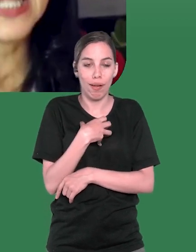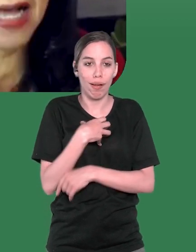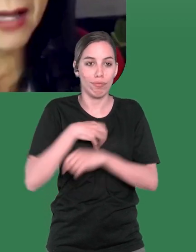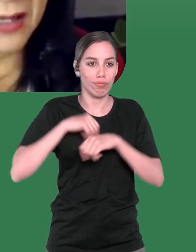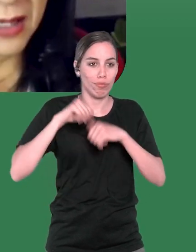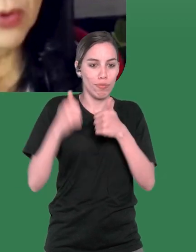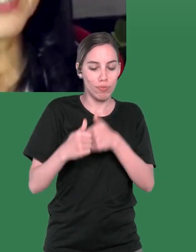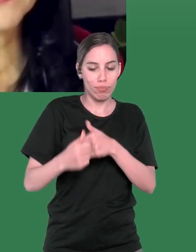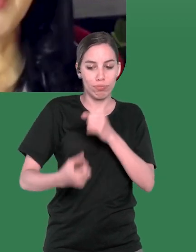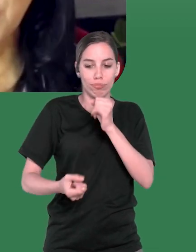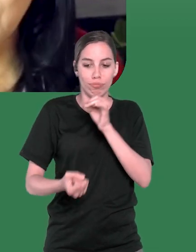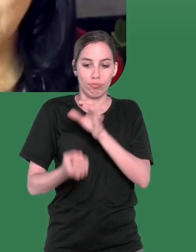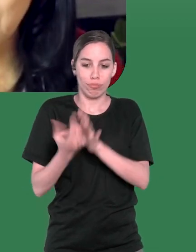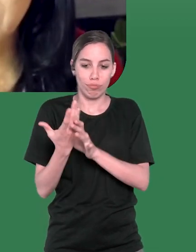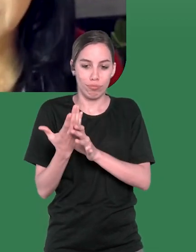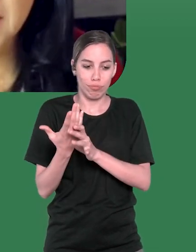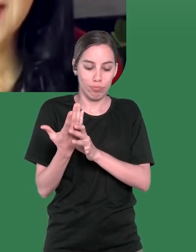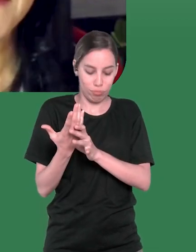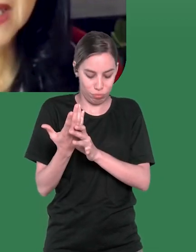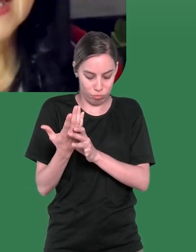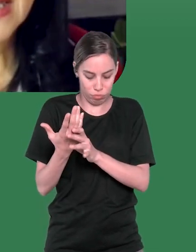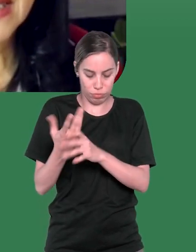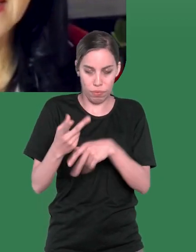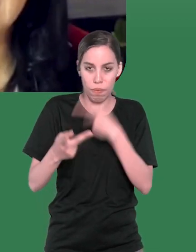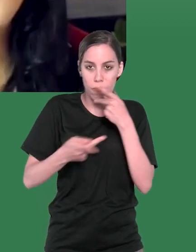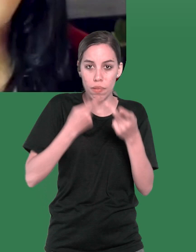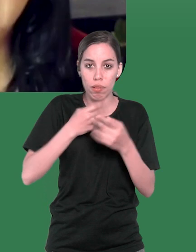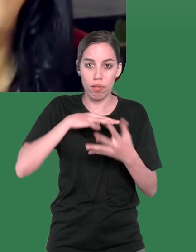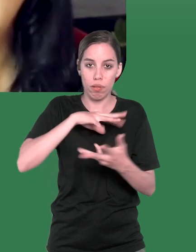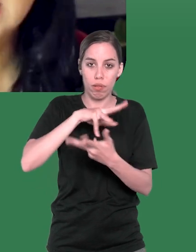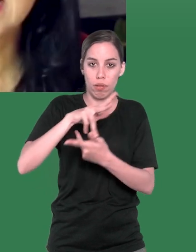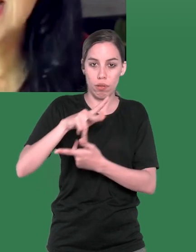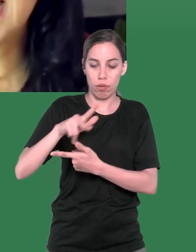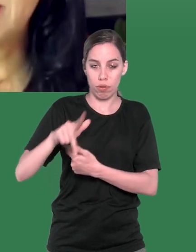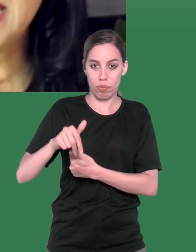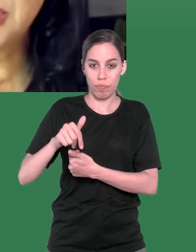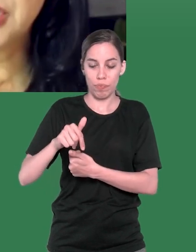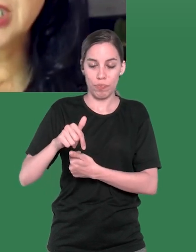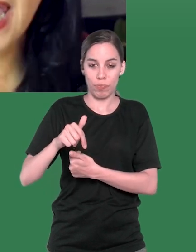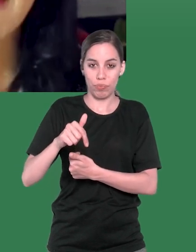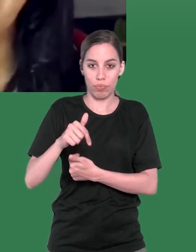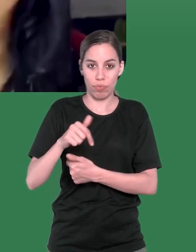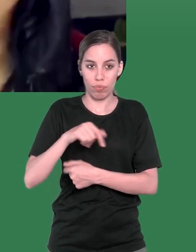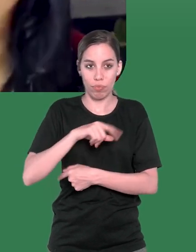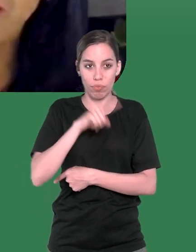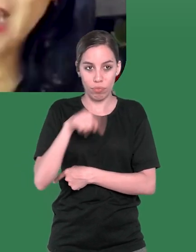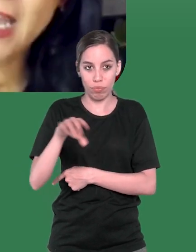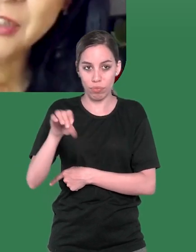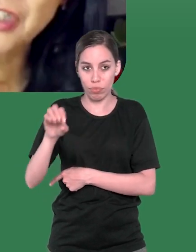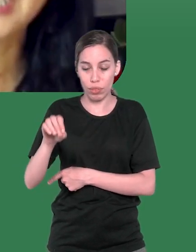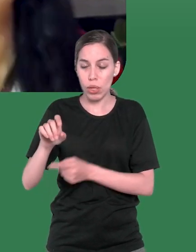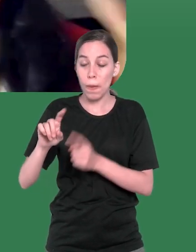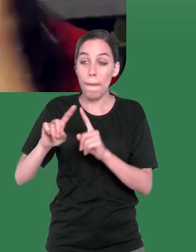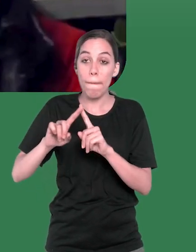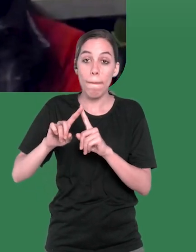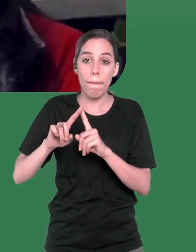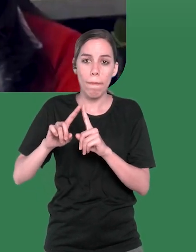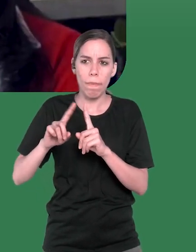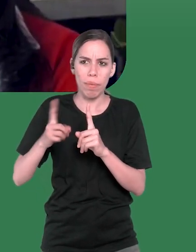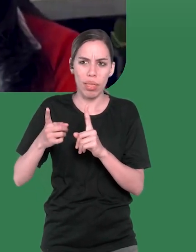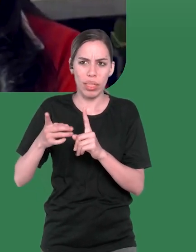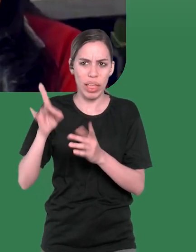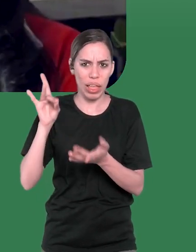formas de lidar com esse mundo, né? Que não necessariamente reflete